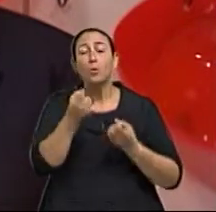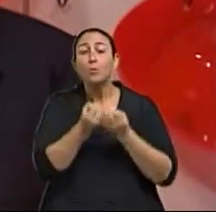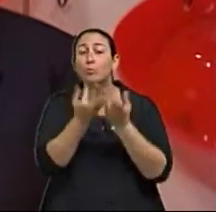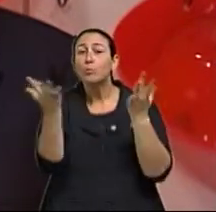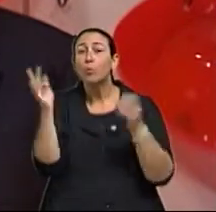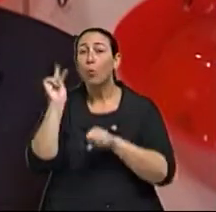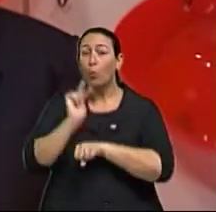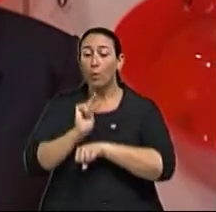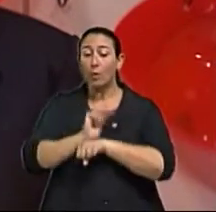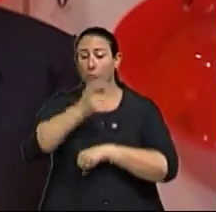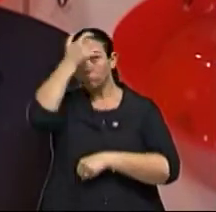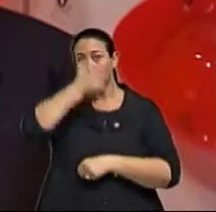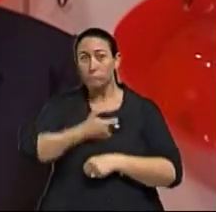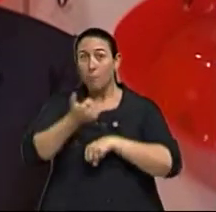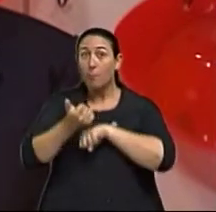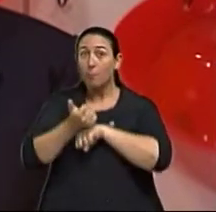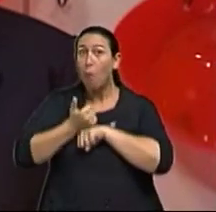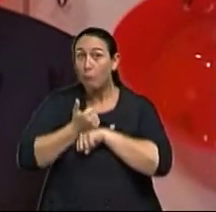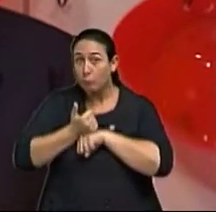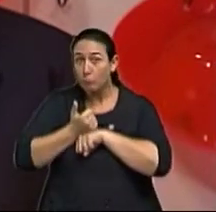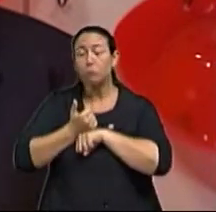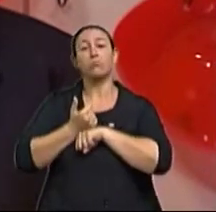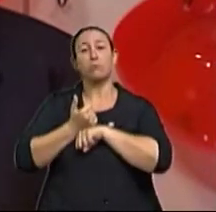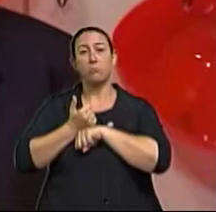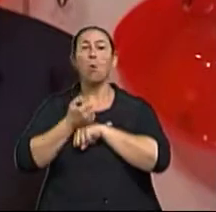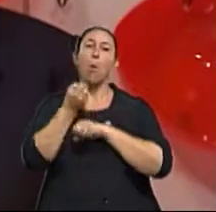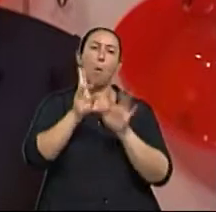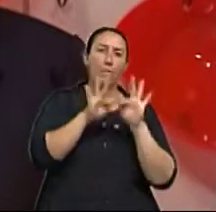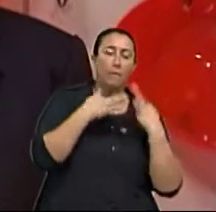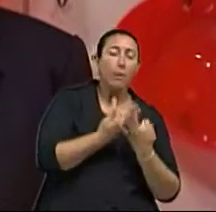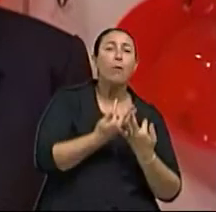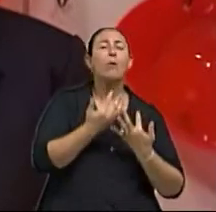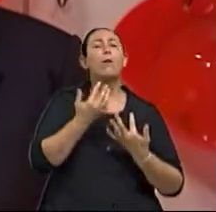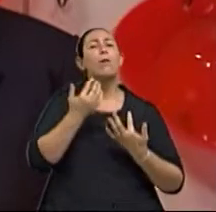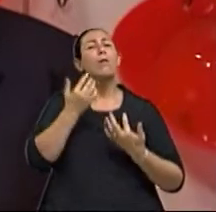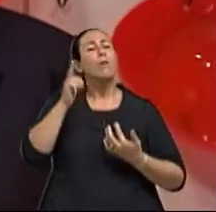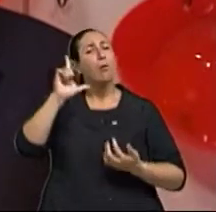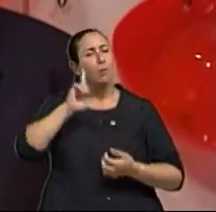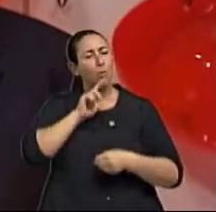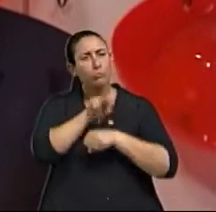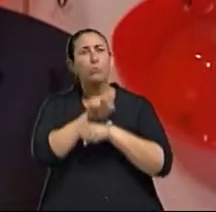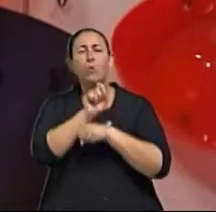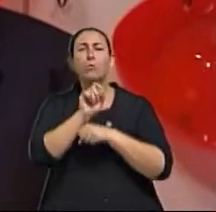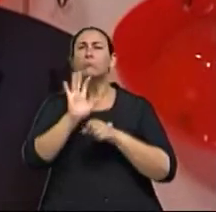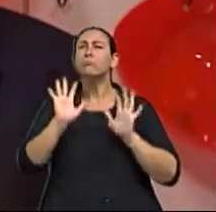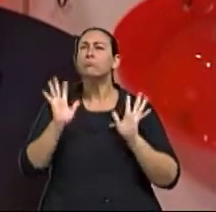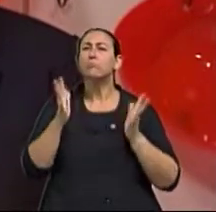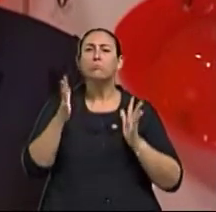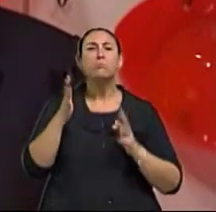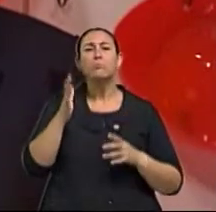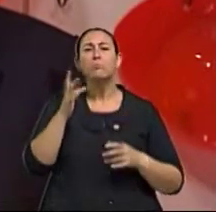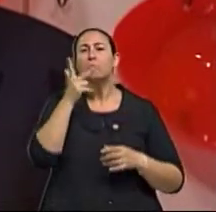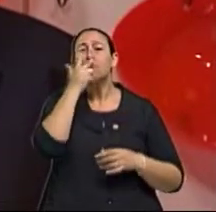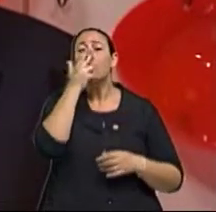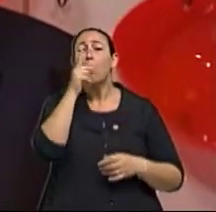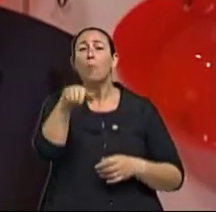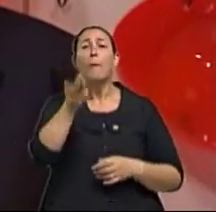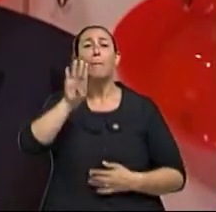de idosos, né, profissionais ou familiares, já deve estar perto, se não já ultrapassou o número de